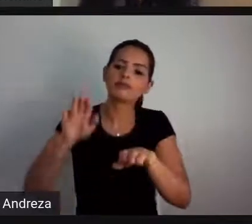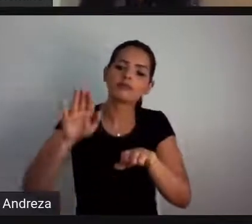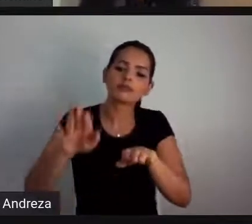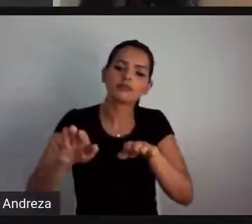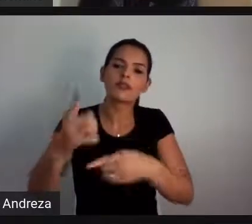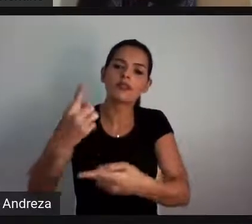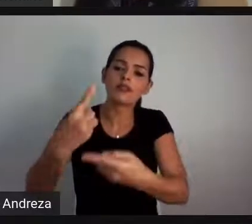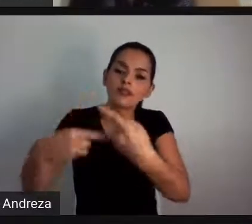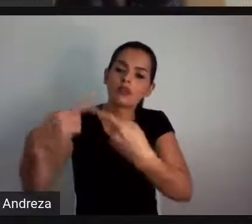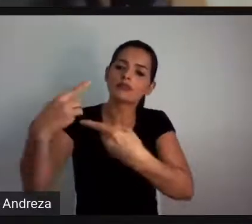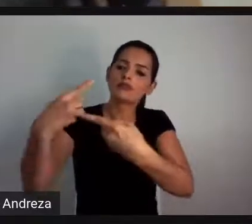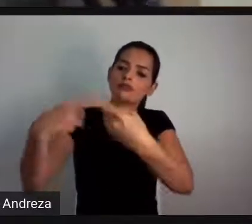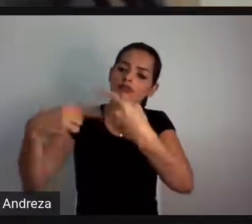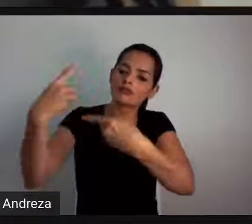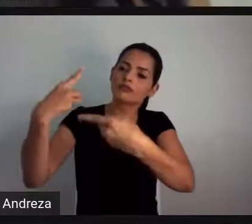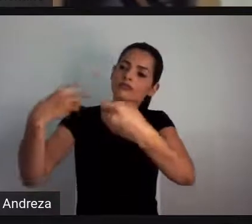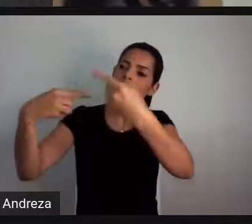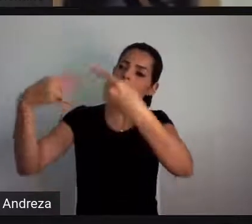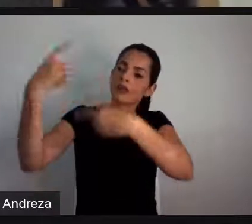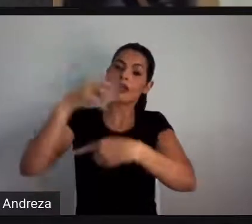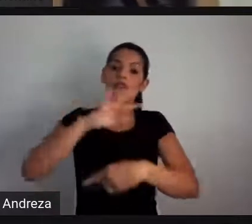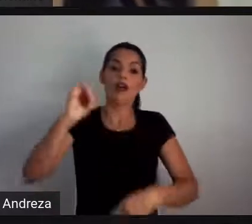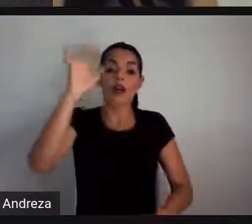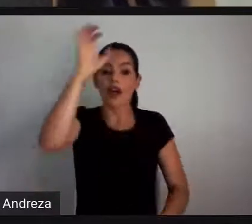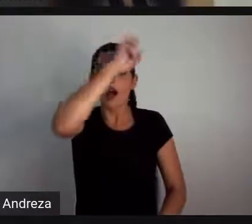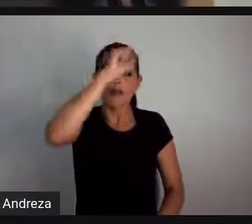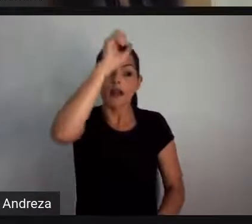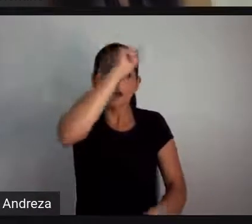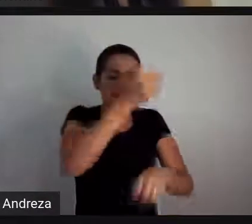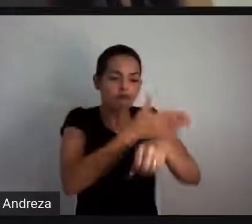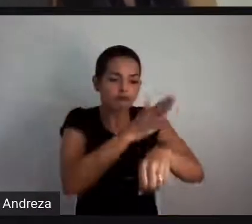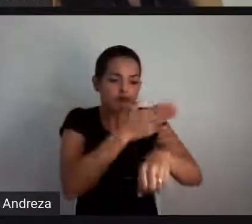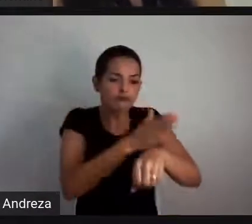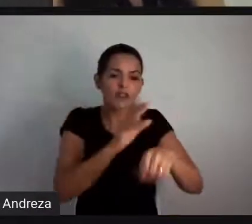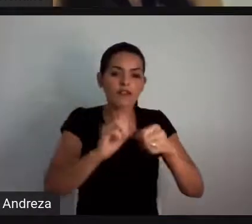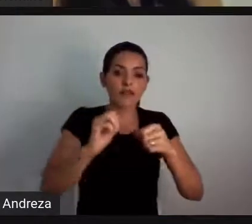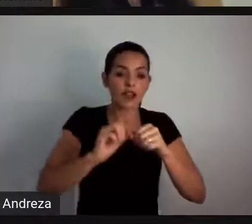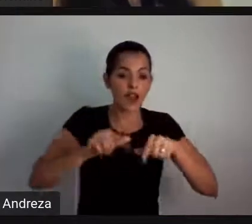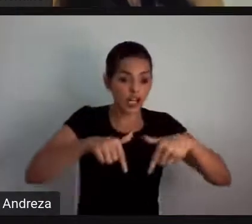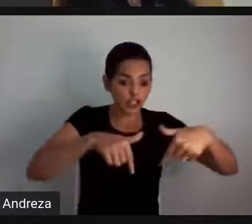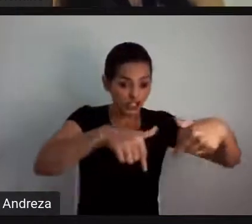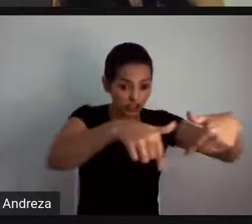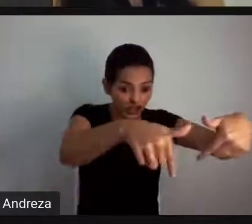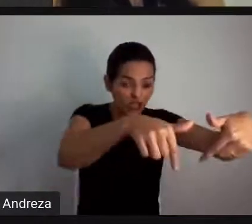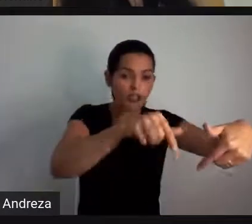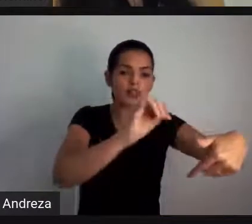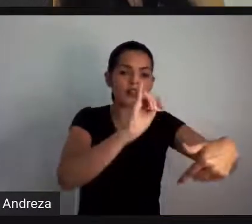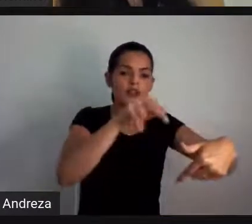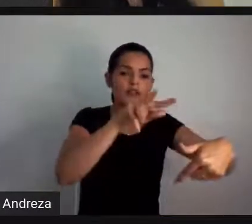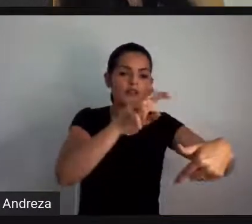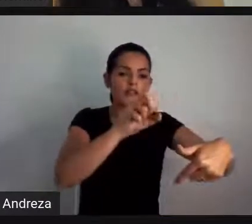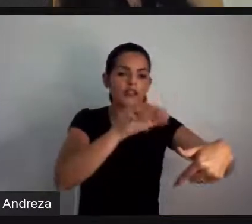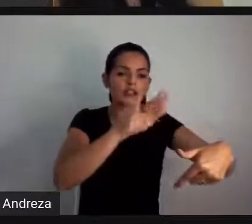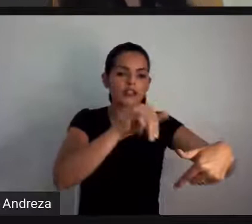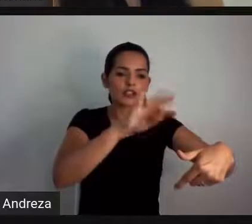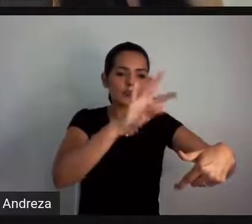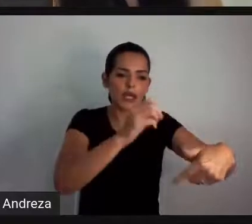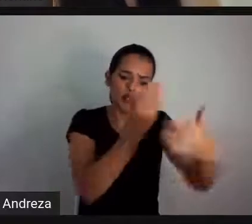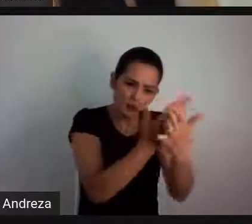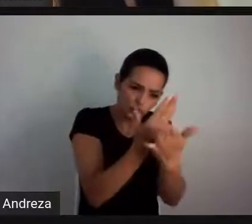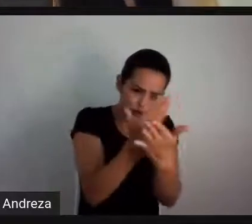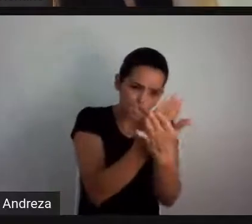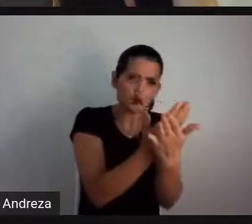medida que a gente vai estudando, que a gente vai ali praticando também, eu acho que investimento tem uma parte de estudo, mas tem uma parte de prática, né? Se